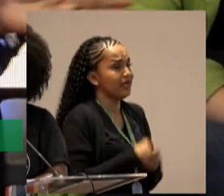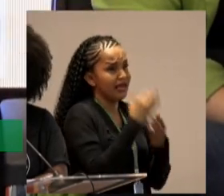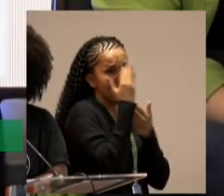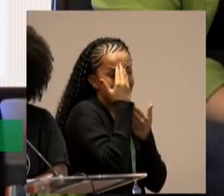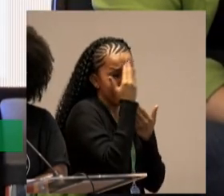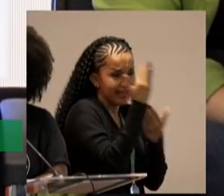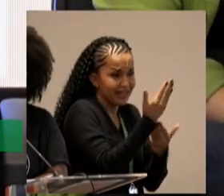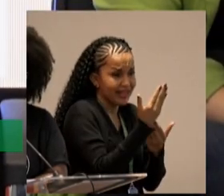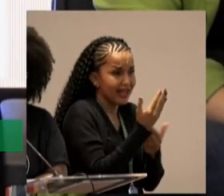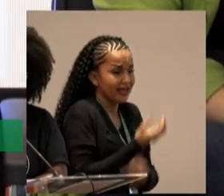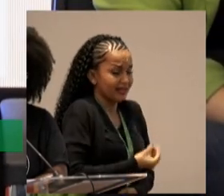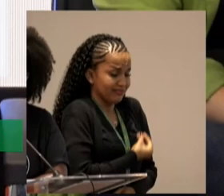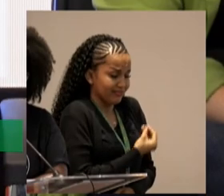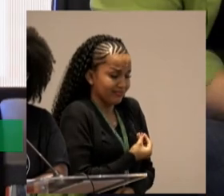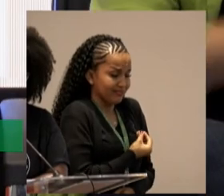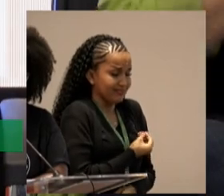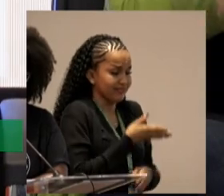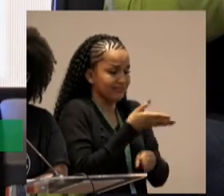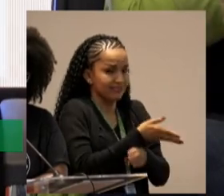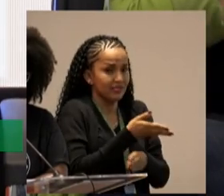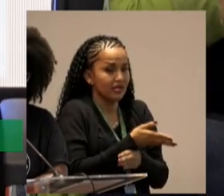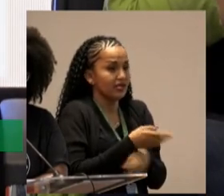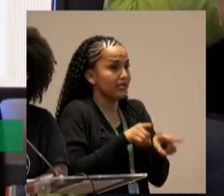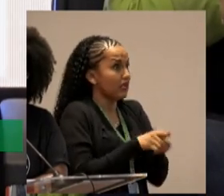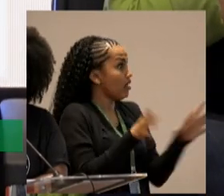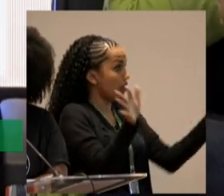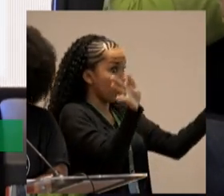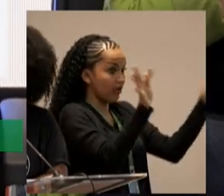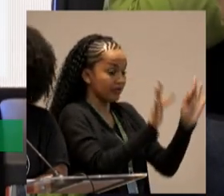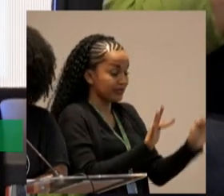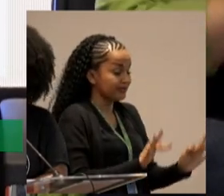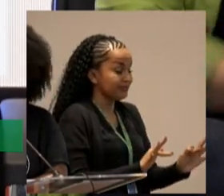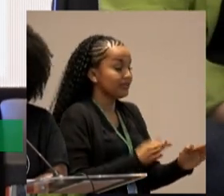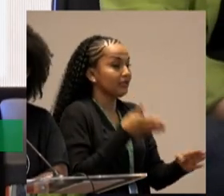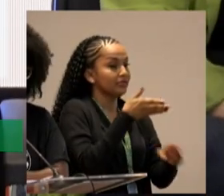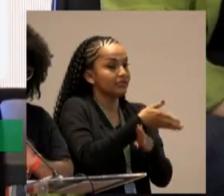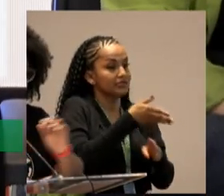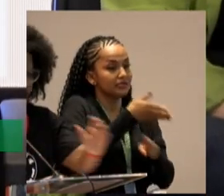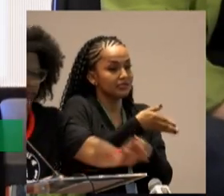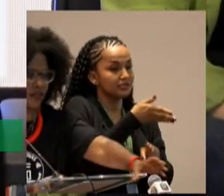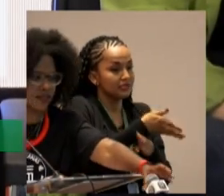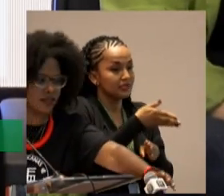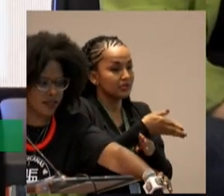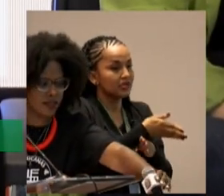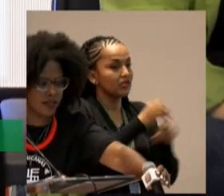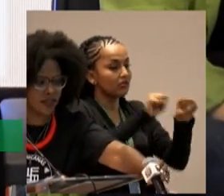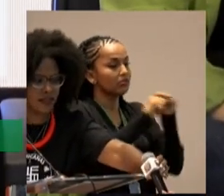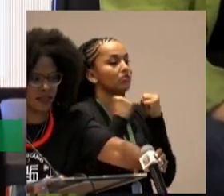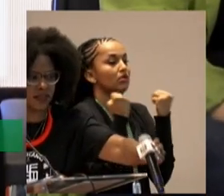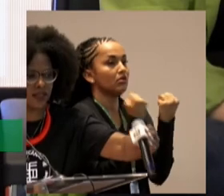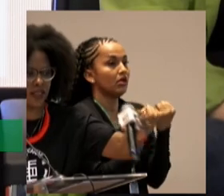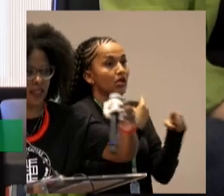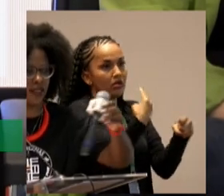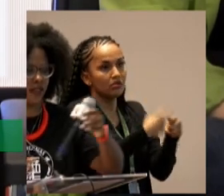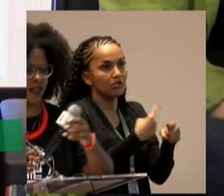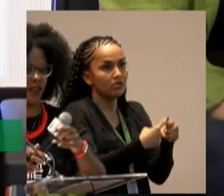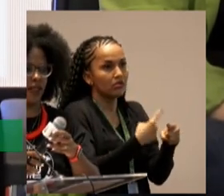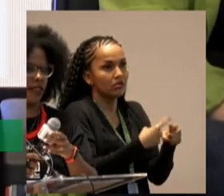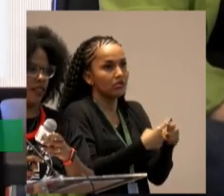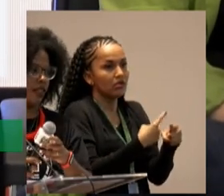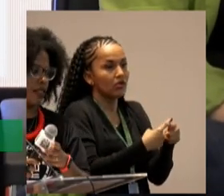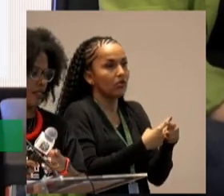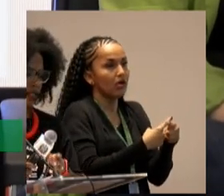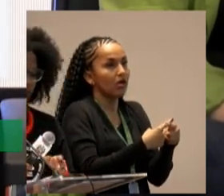agradecer a todos aqui presentes. E dizer que eu estou muito feliz de estar participando desse seminário, porque eu, como